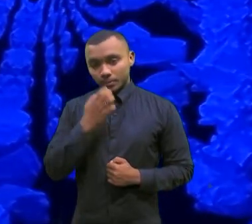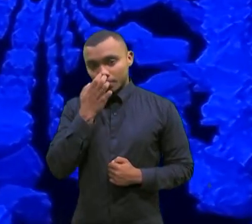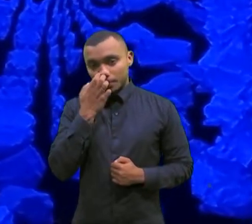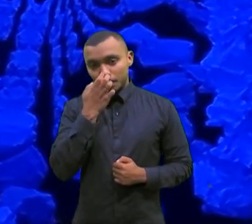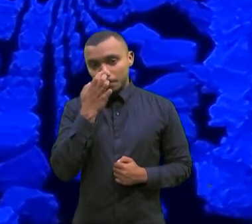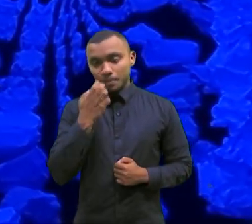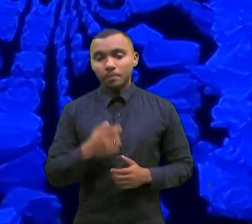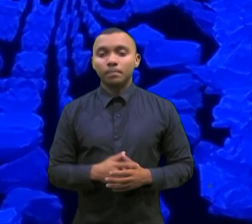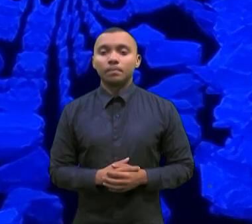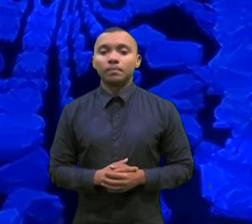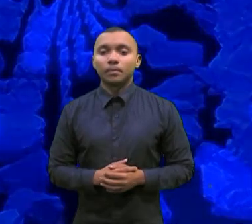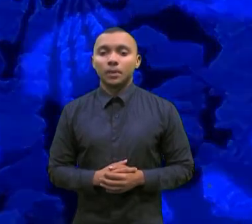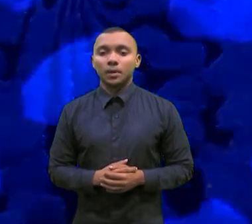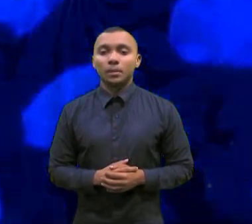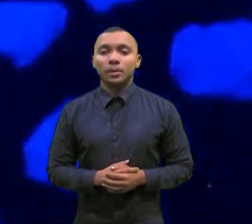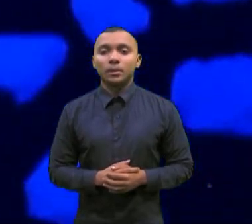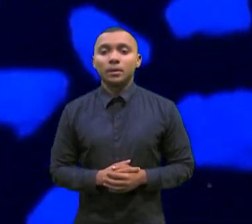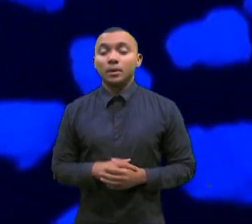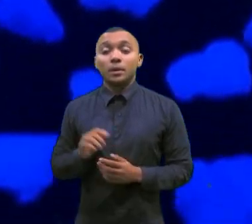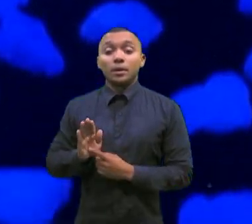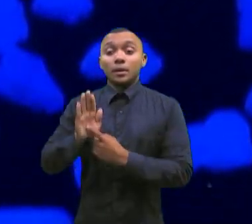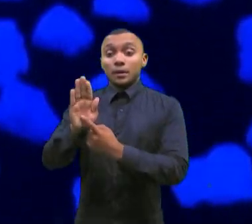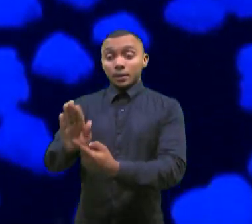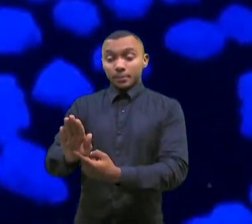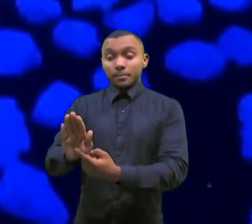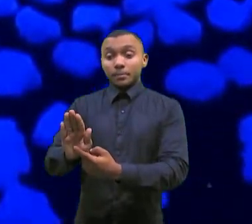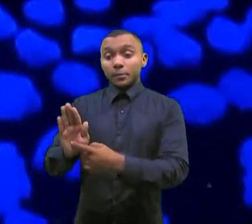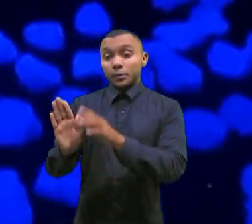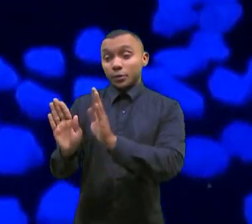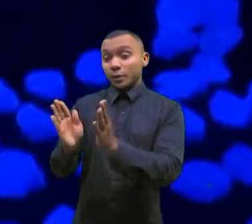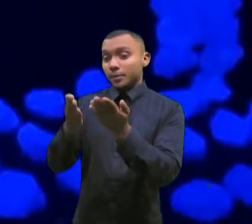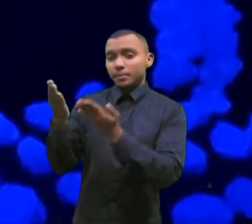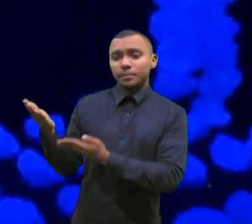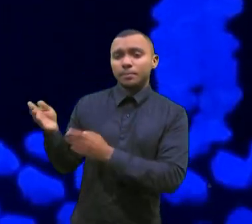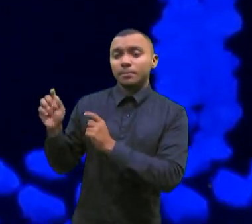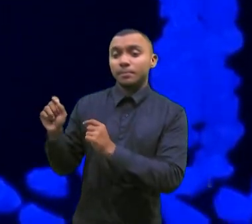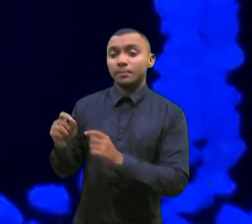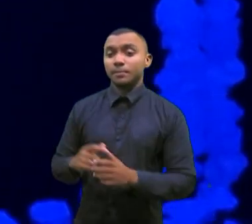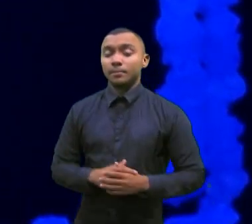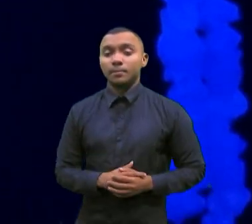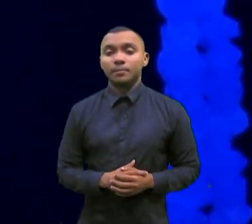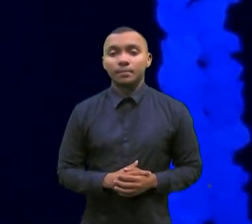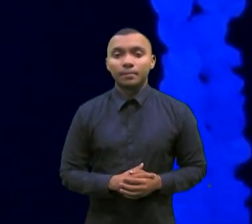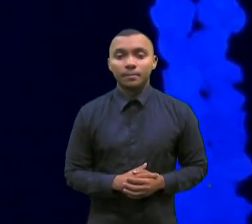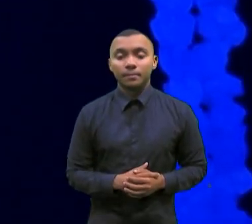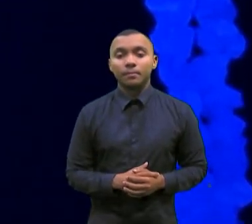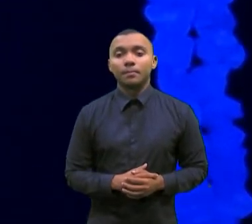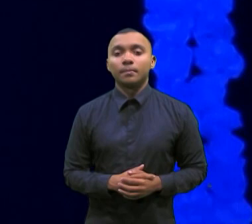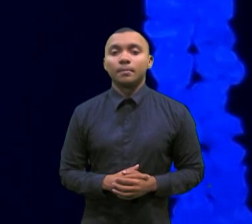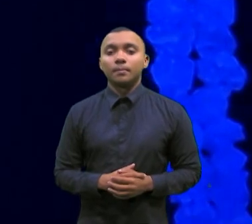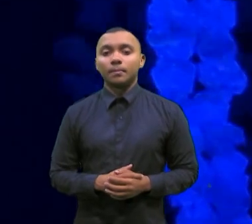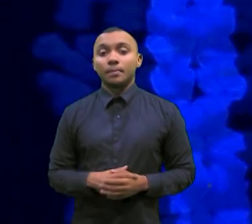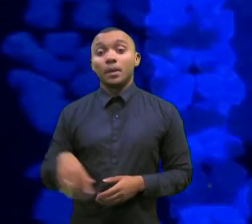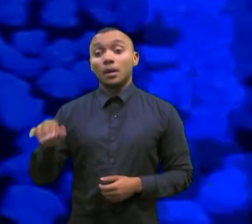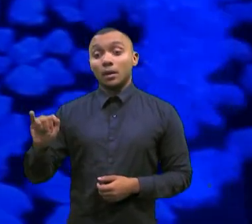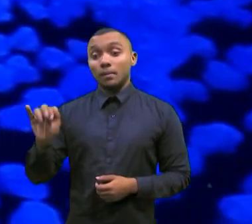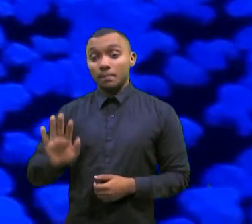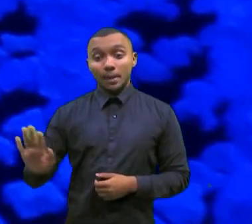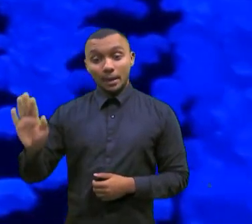que estão sendo editadas aí pelo nosso Samuel Frota, Ah. que é o nosso editor, são essas imagens aí que a gente está